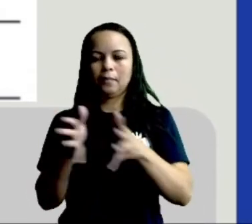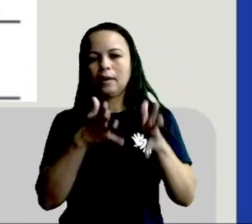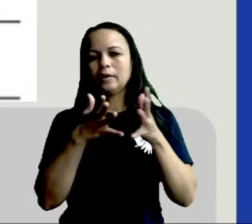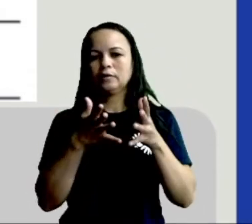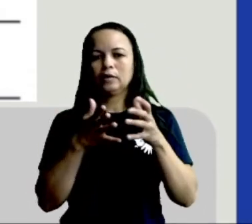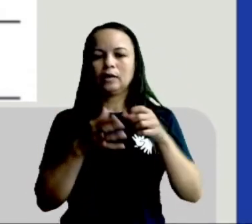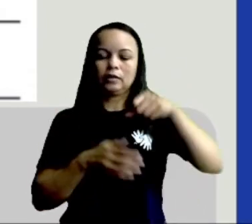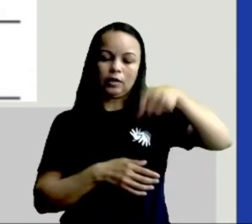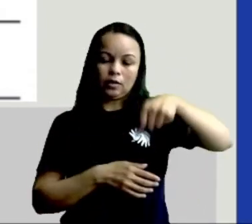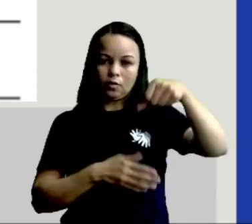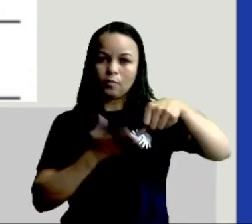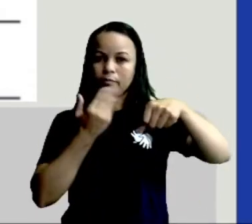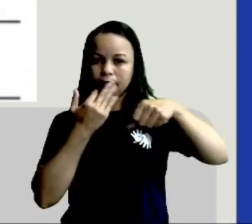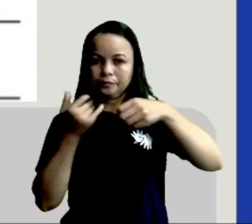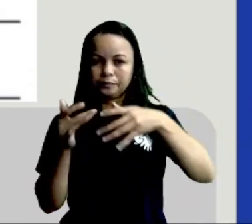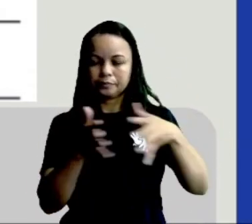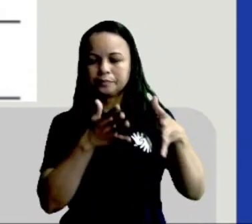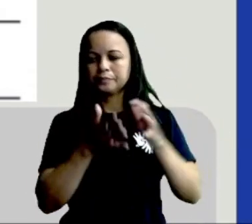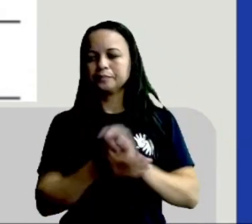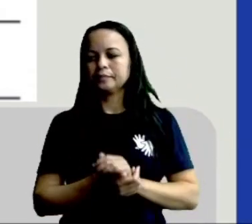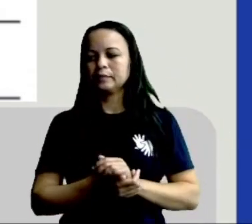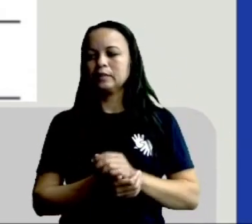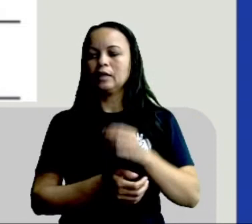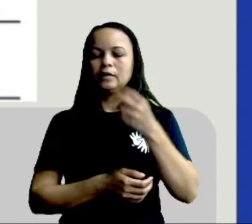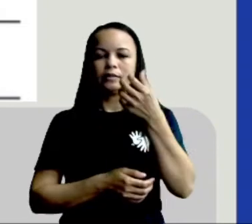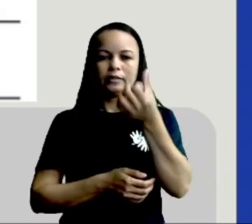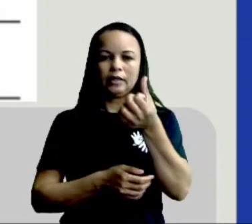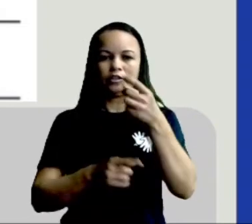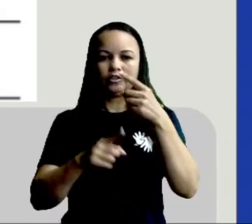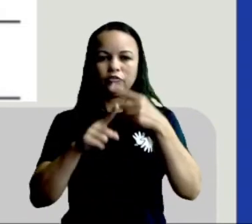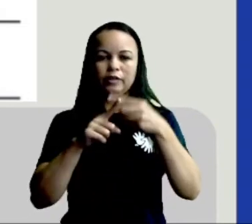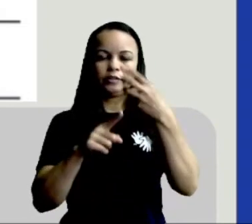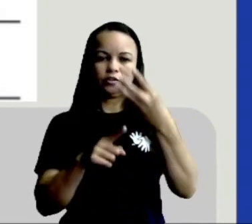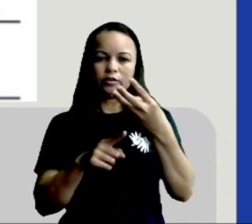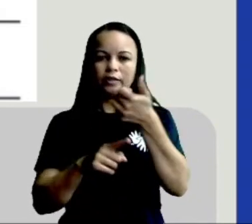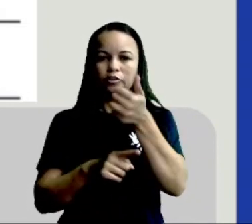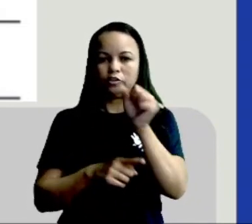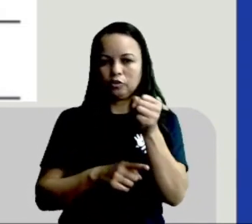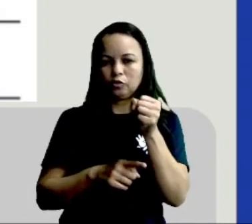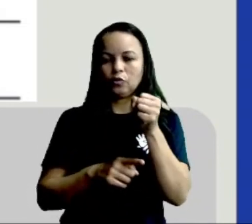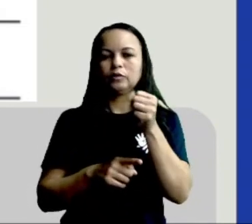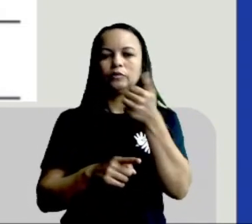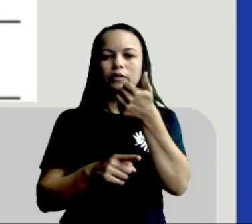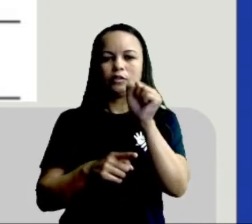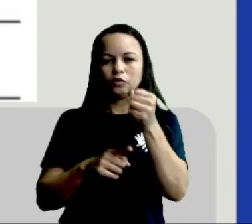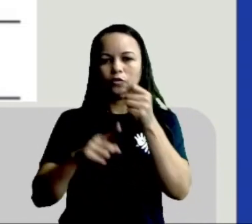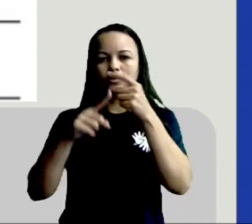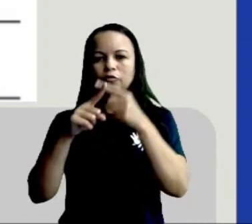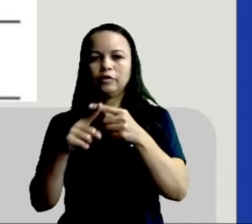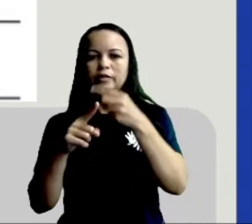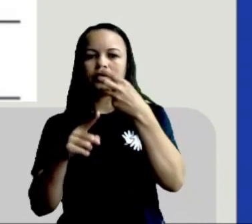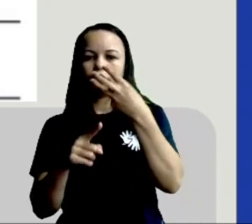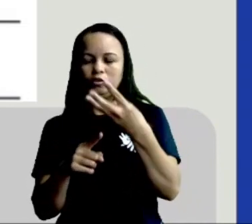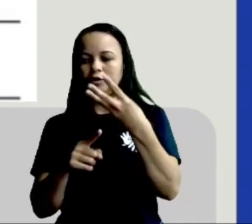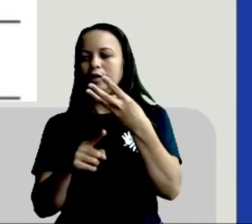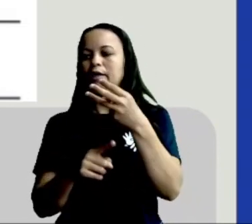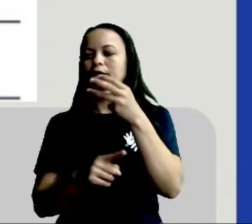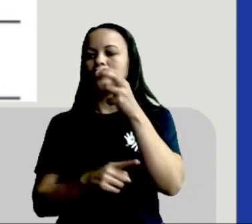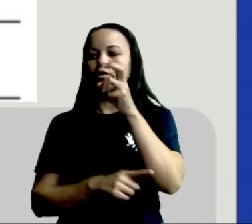mês. Vejam que 6 vezes 3, 18. 18 vezes 3, 54. E 54 vezes